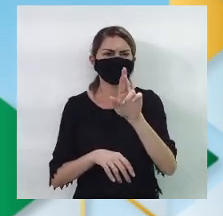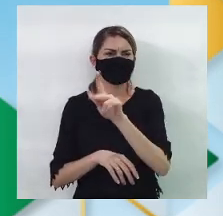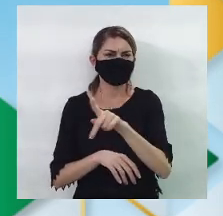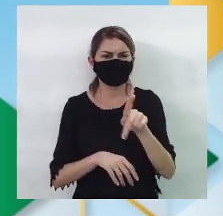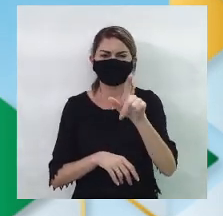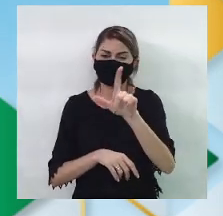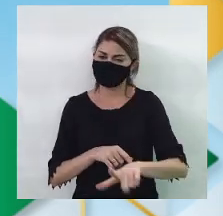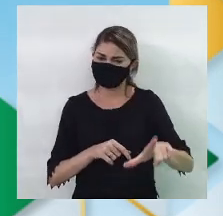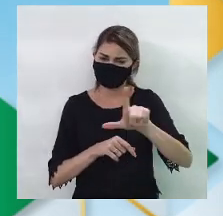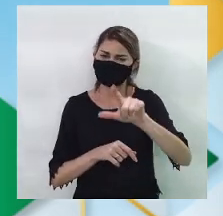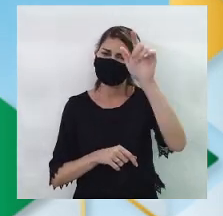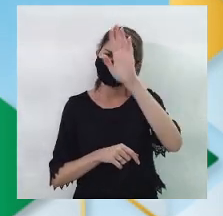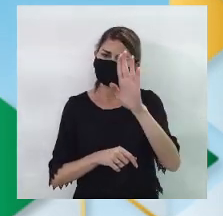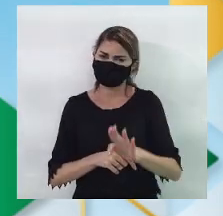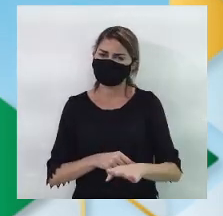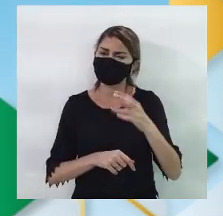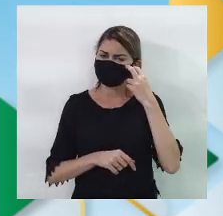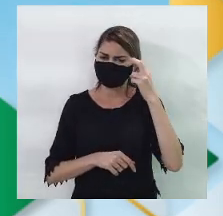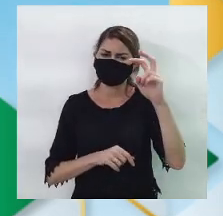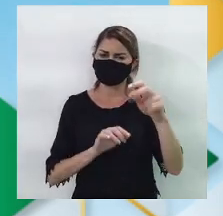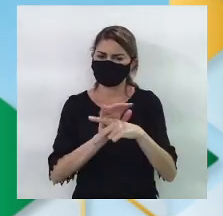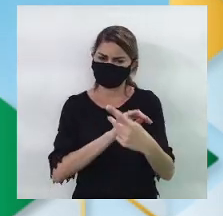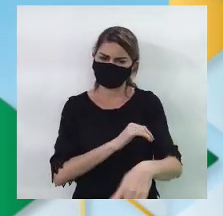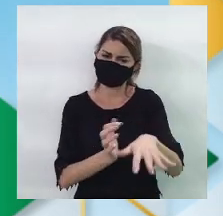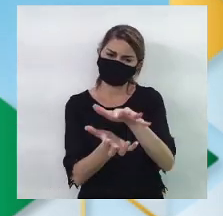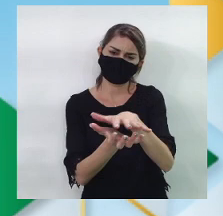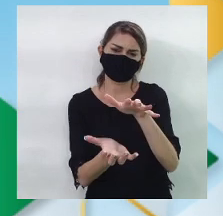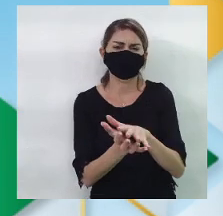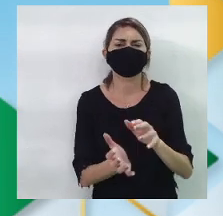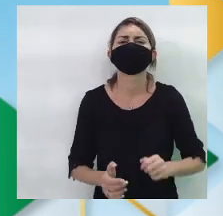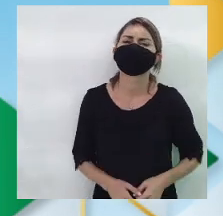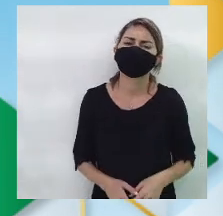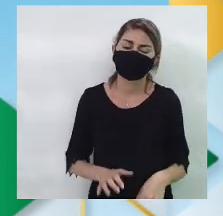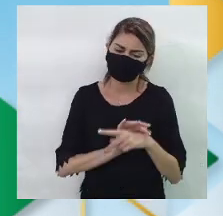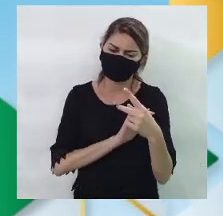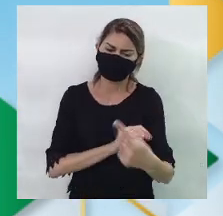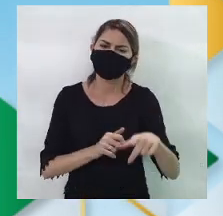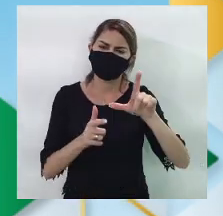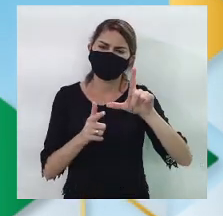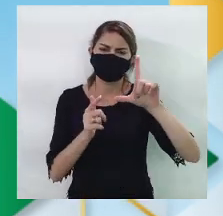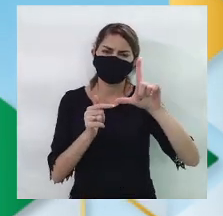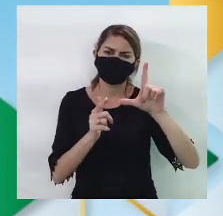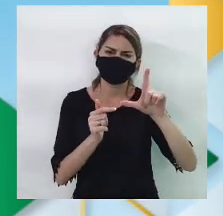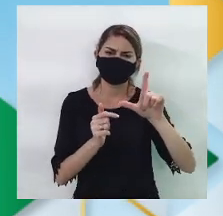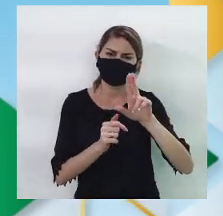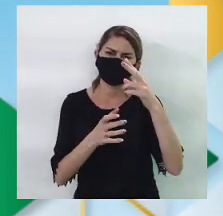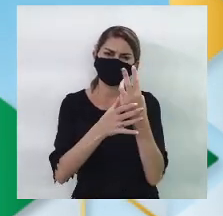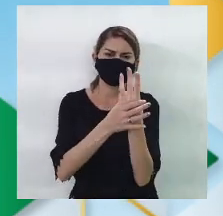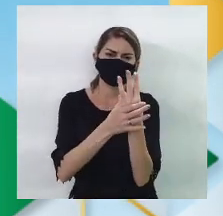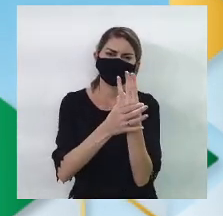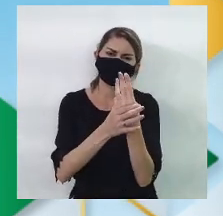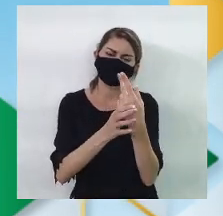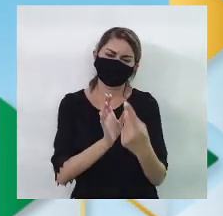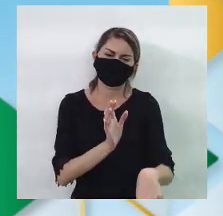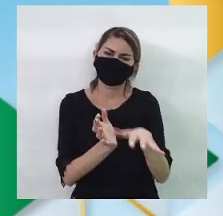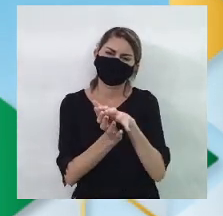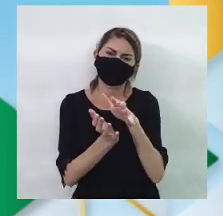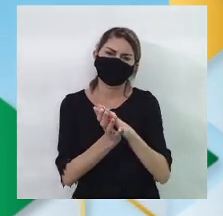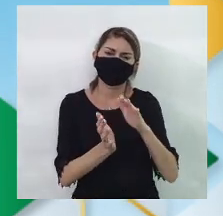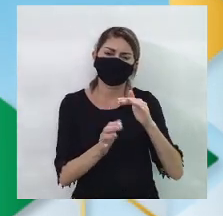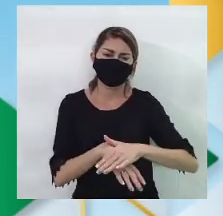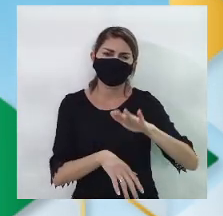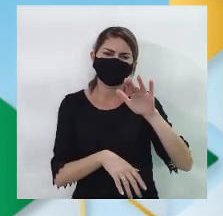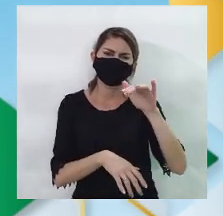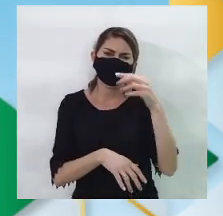de literatura brasileira e cultura pernambucana no Departamento de Letras da Universidade Federal de Pernambuco por